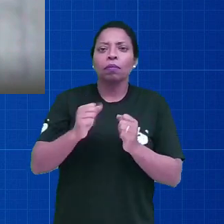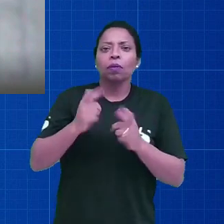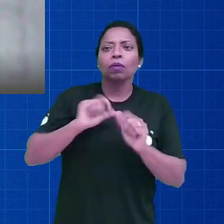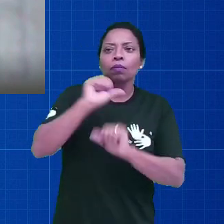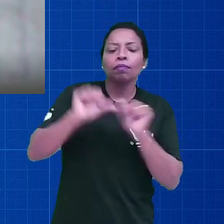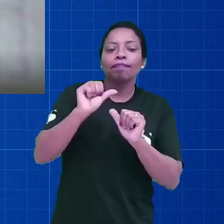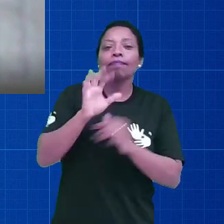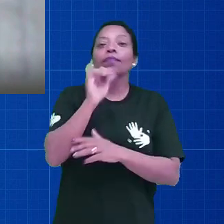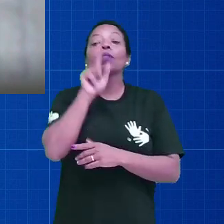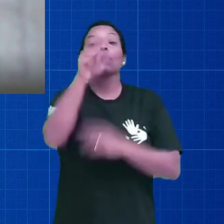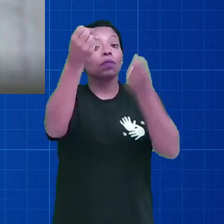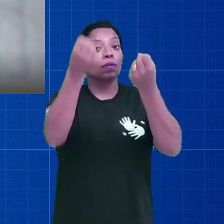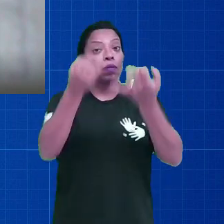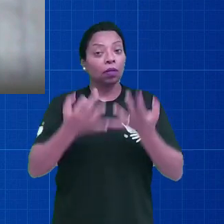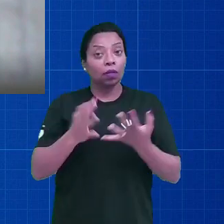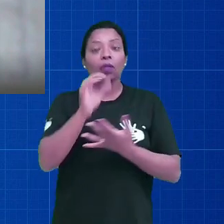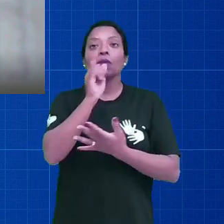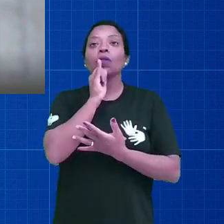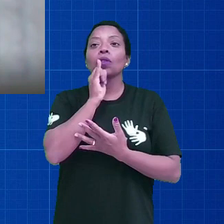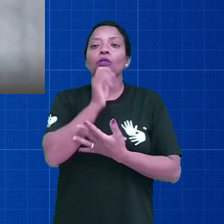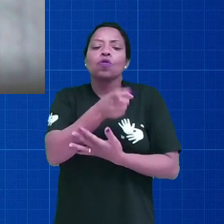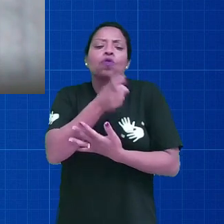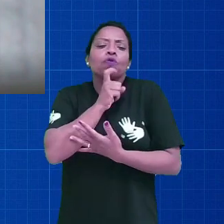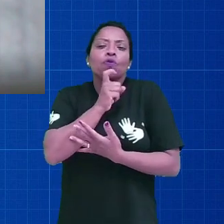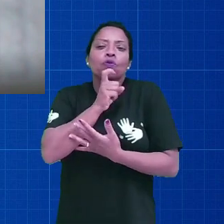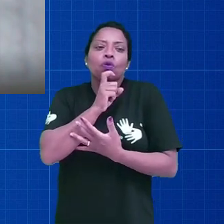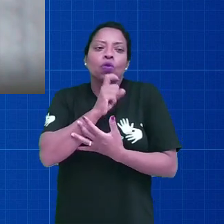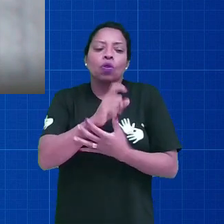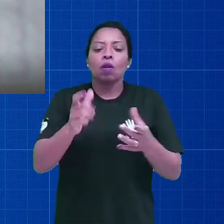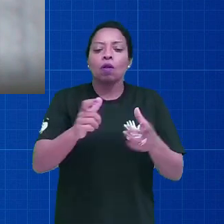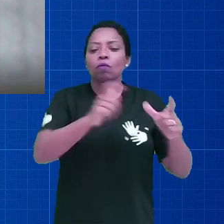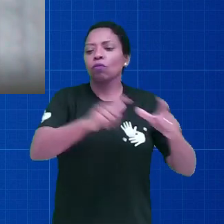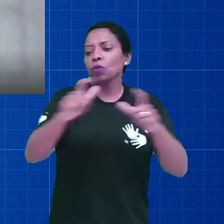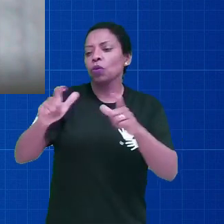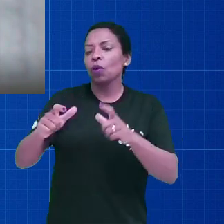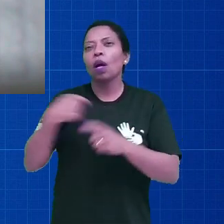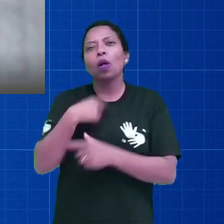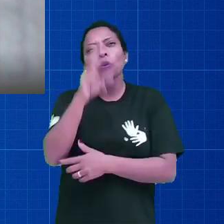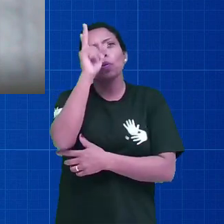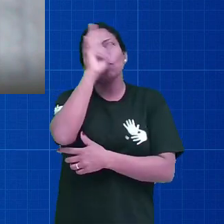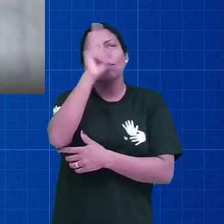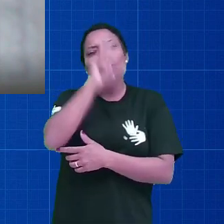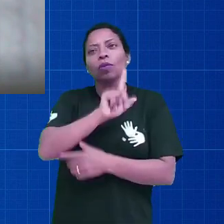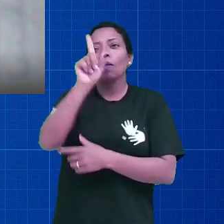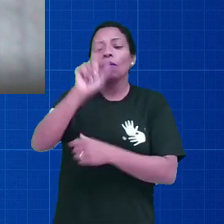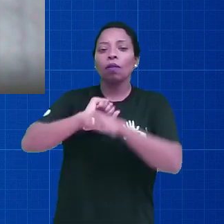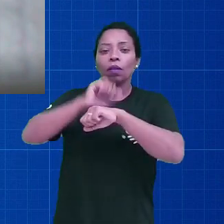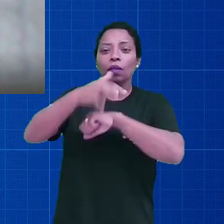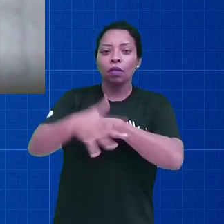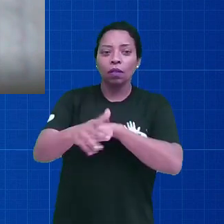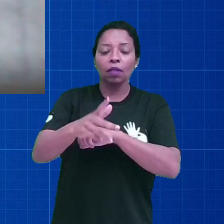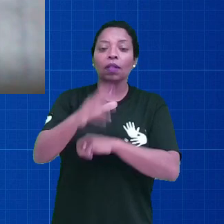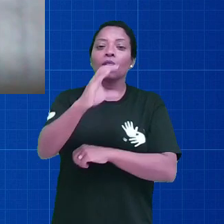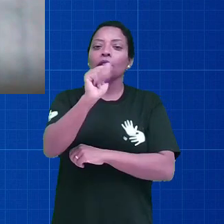professor falou lá na questão do resfriamento nos microclimas, me veio na cabeça o Parque Cachoeira, que vocês